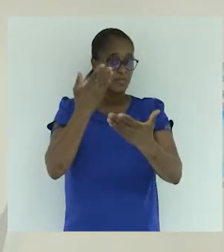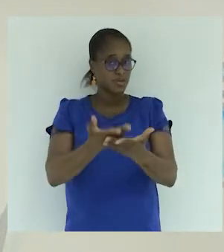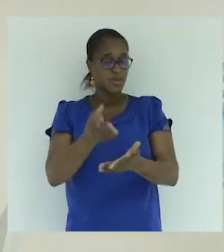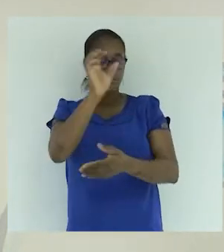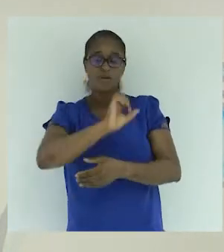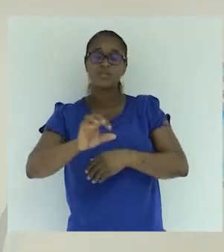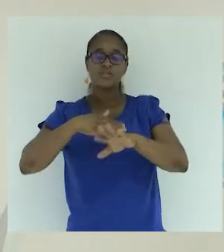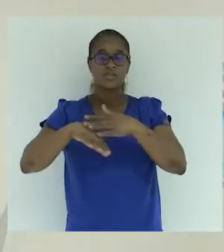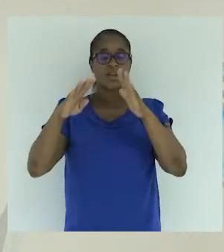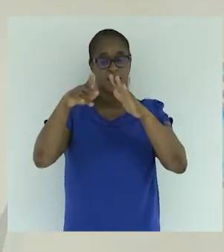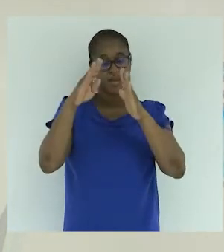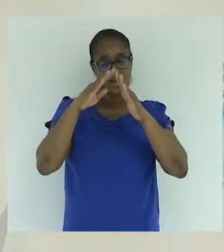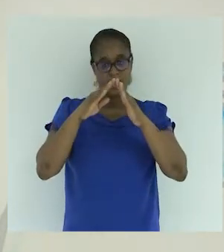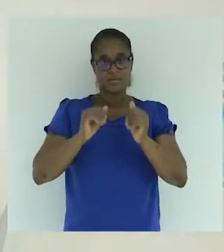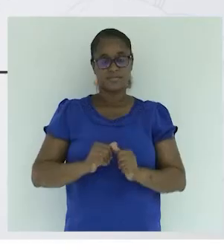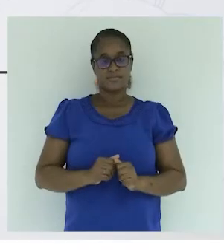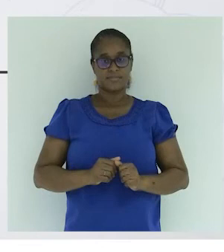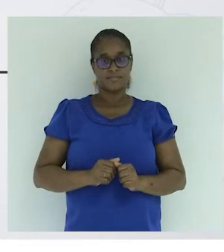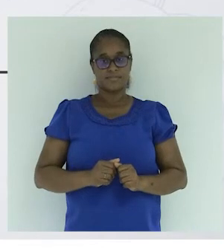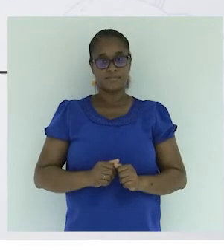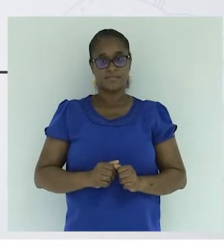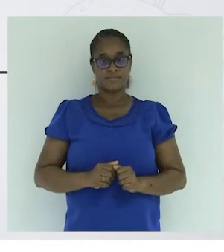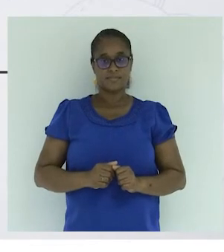para resolverem em casa.